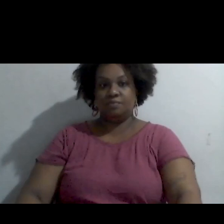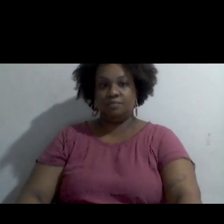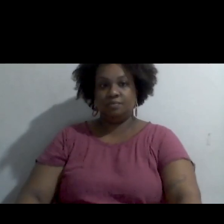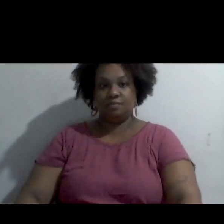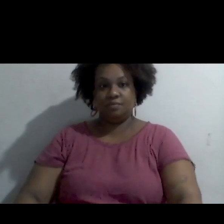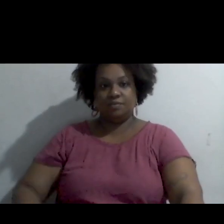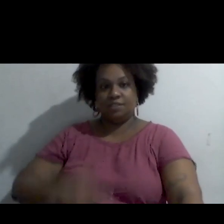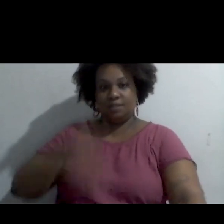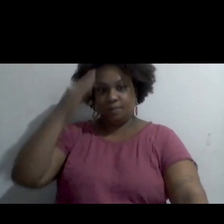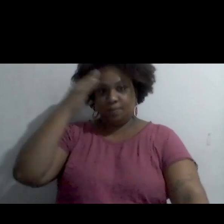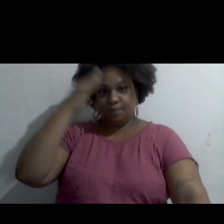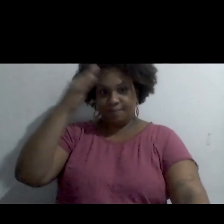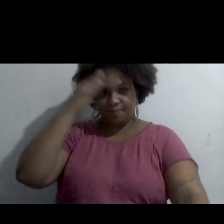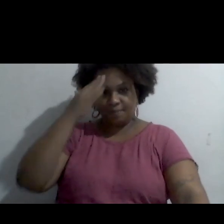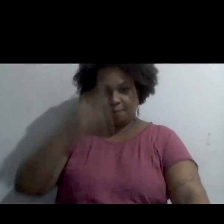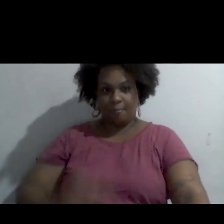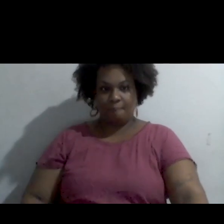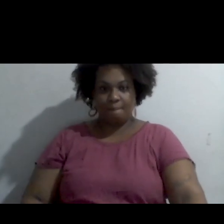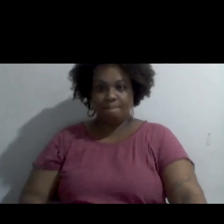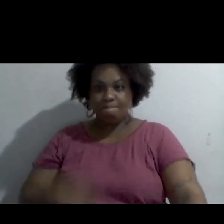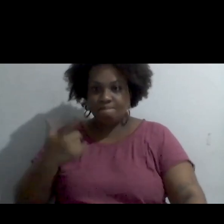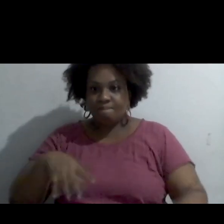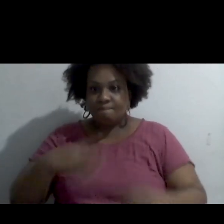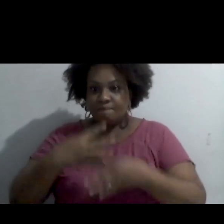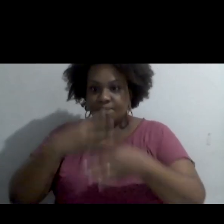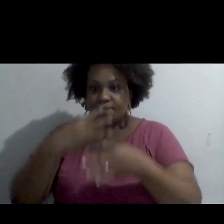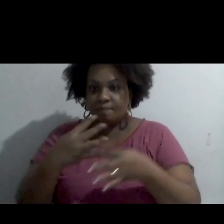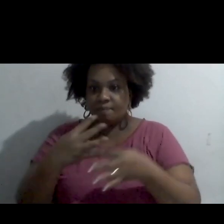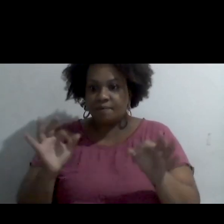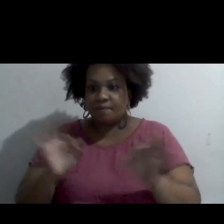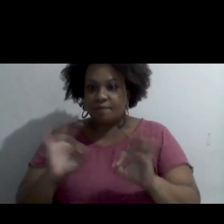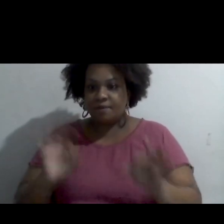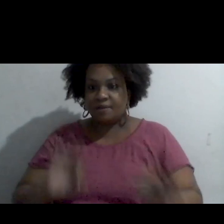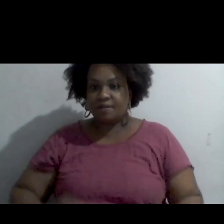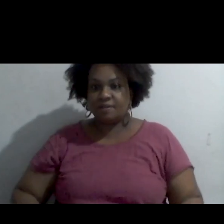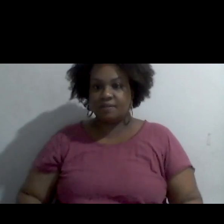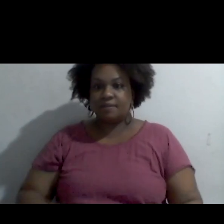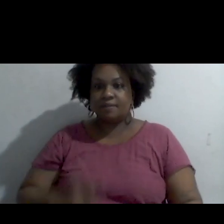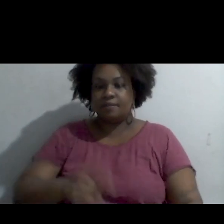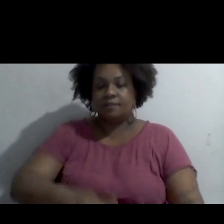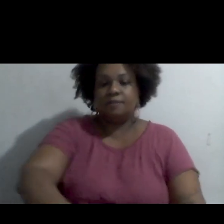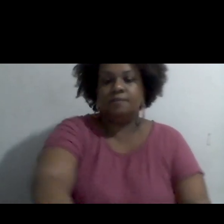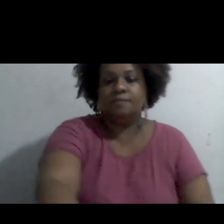Obrigado, Soiane. No chat, mais alguma inscrição? Já encerrou a inscrição no chat. Mais alguém aqui, presencial?